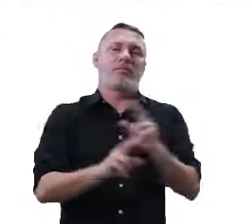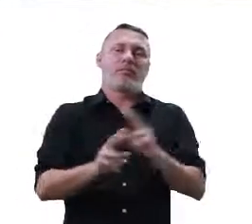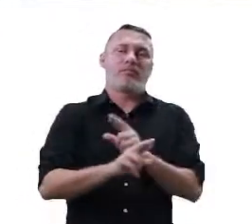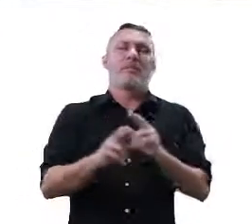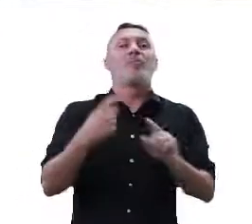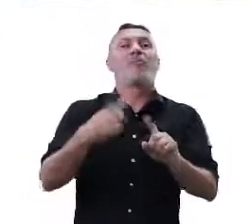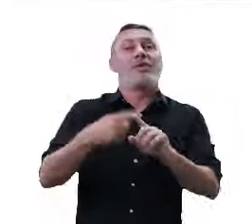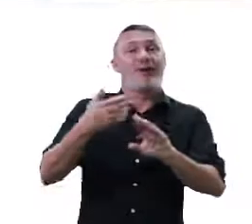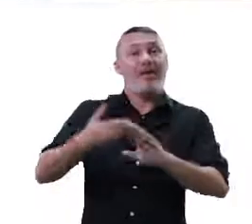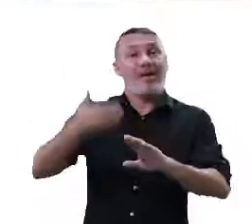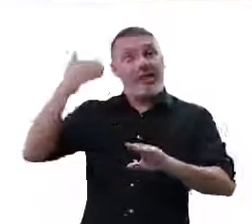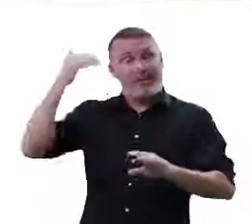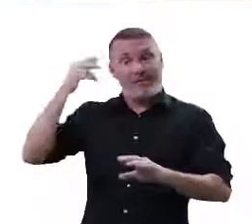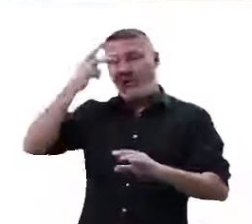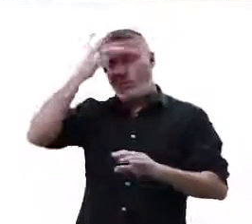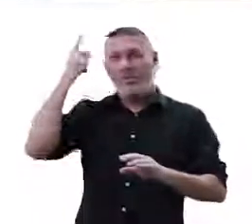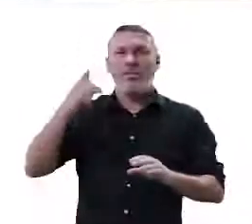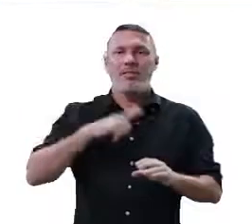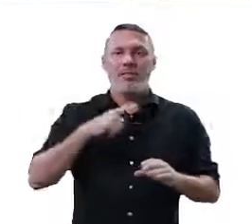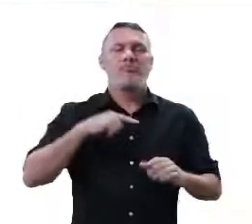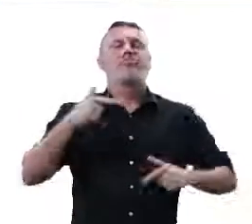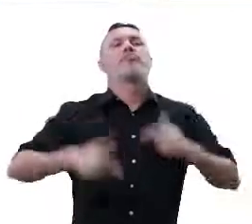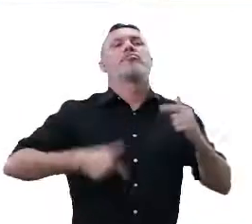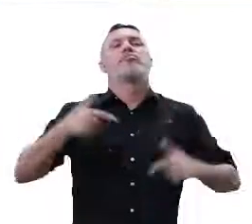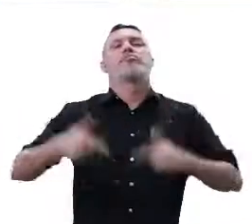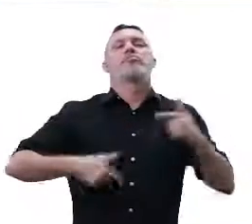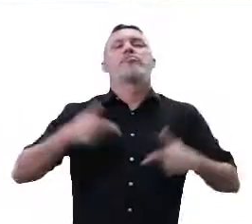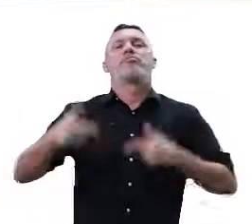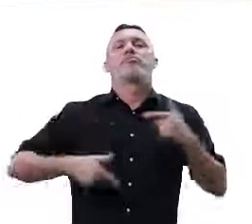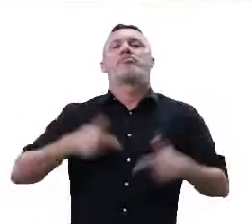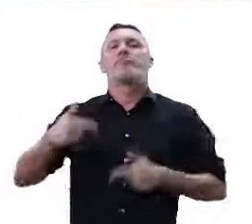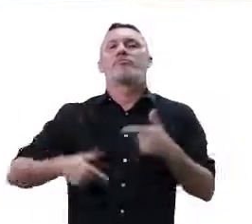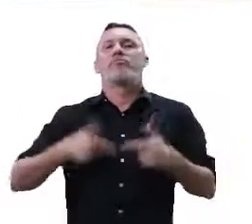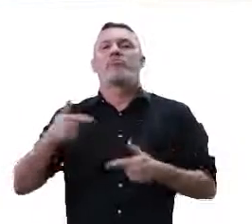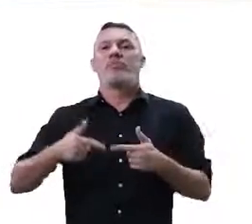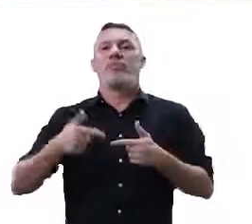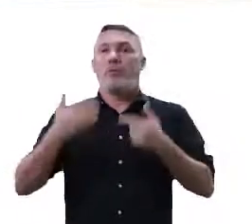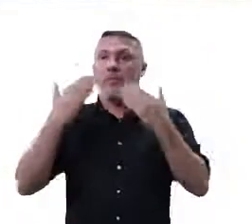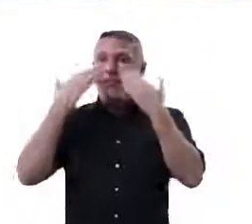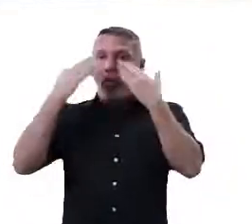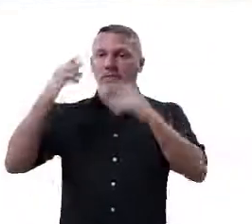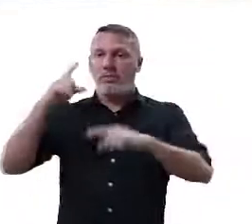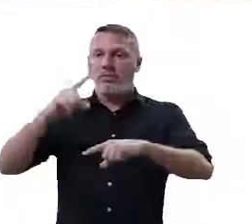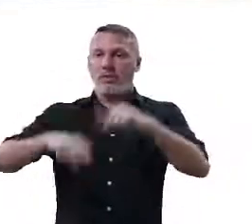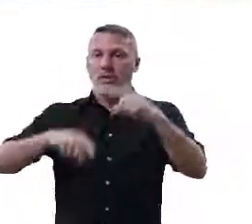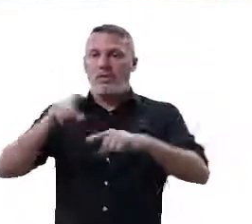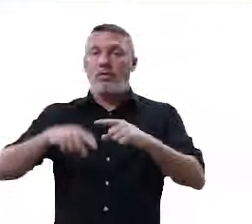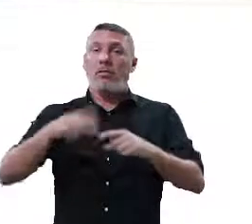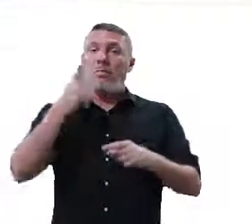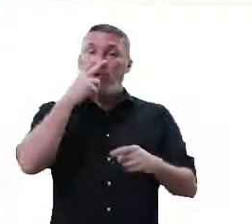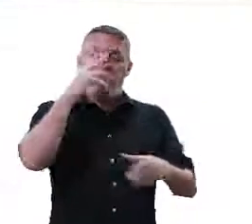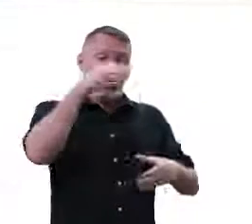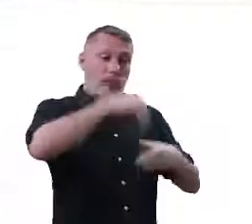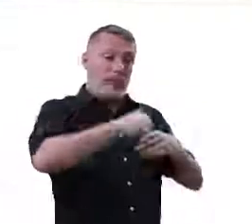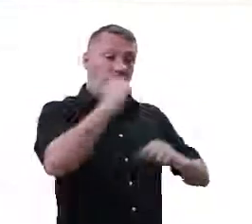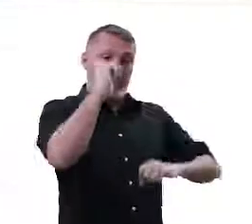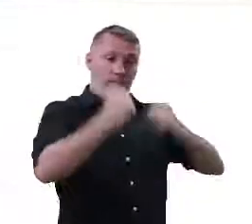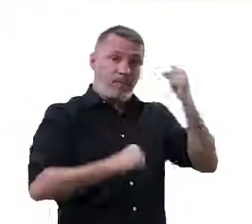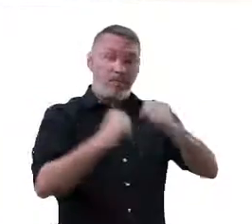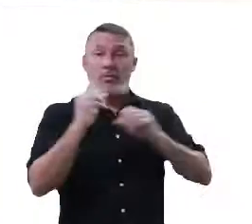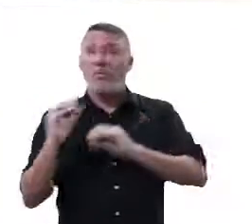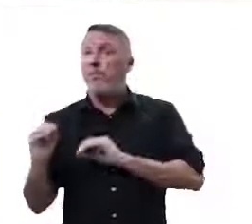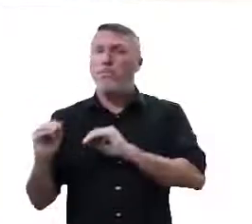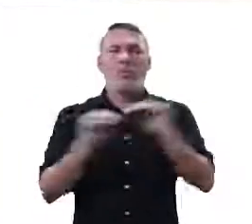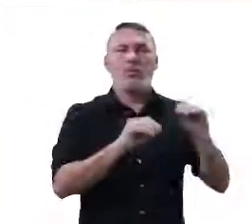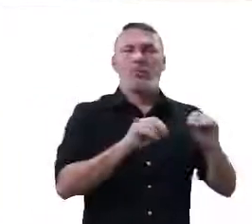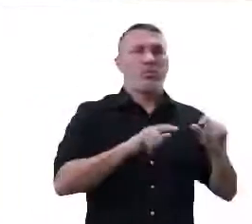as relações de produção. Então, o indivíduo que antes estava ali na linha de produção, ele é deslocado para outras tarefas dentro da mesma